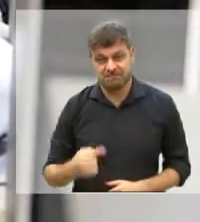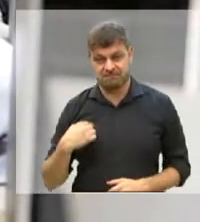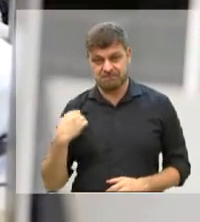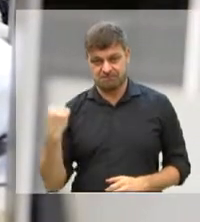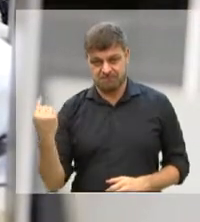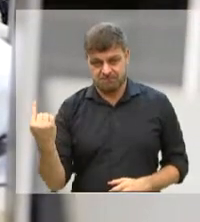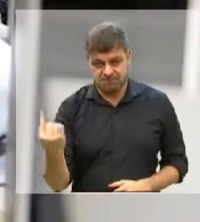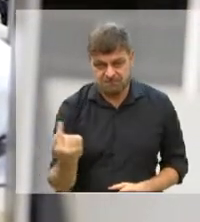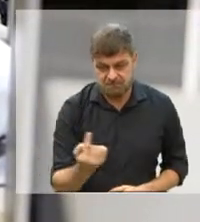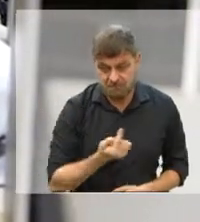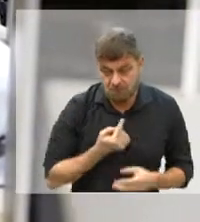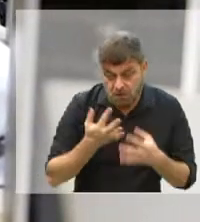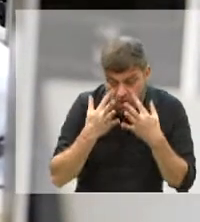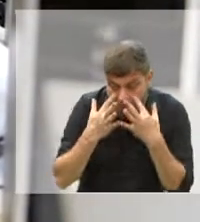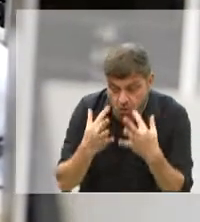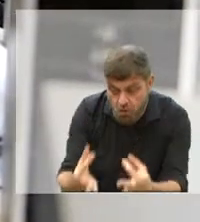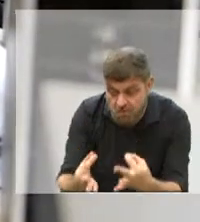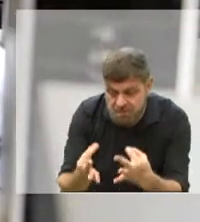acaba observando